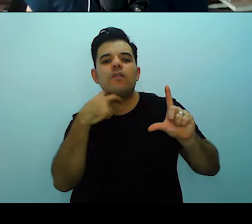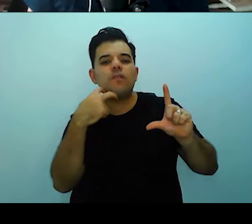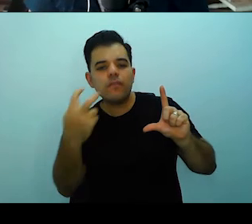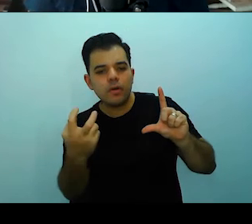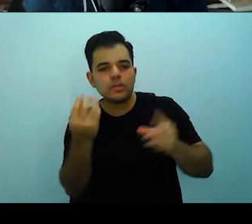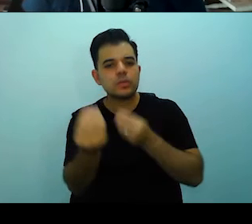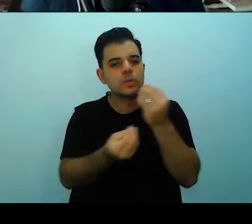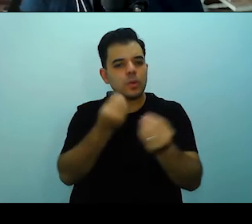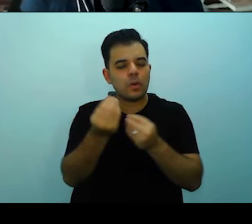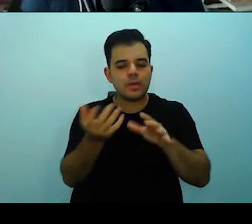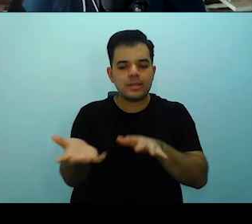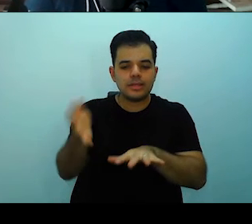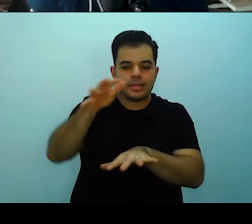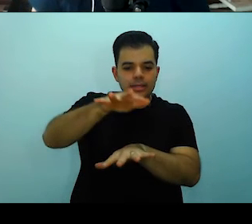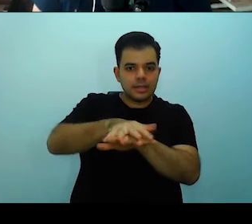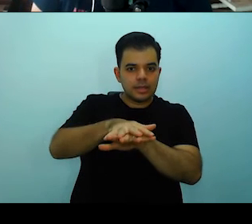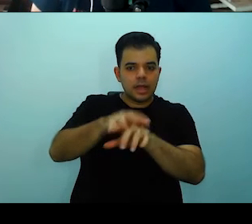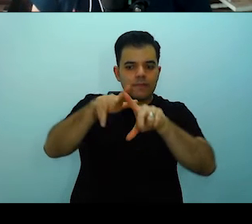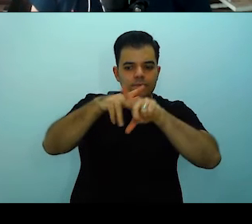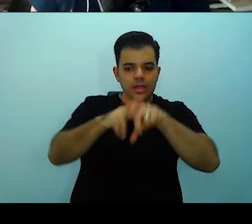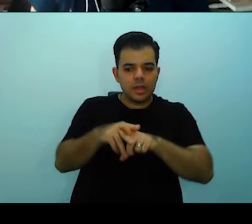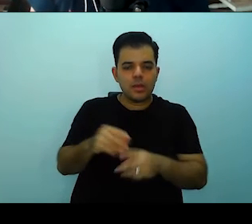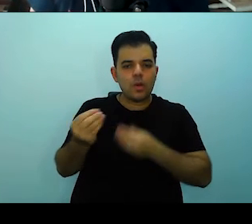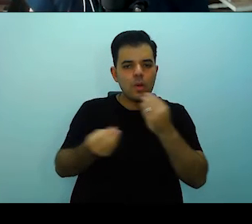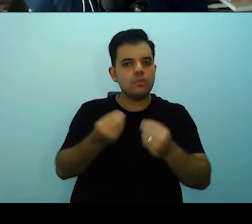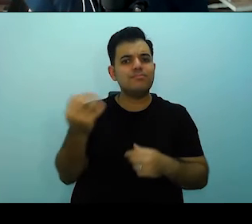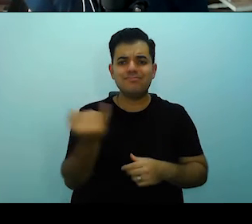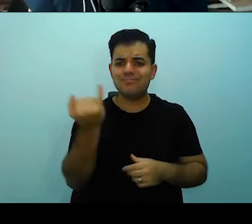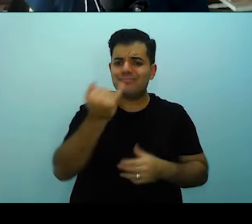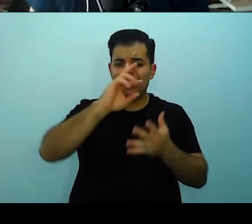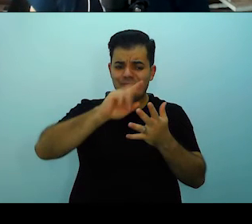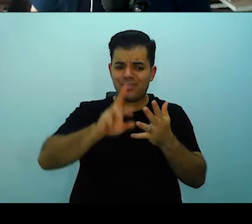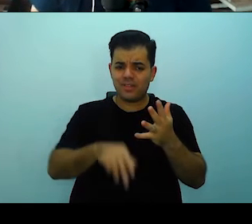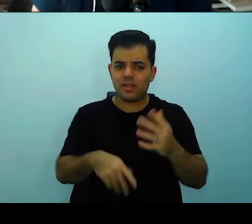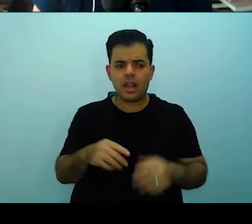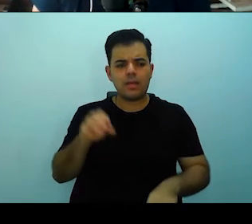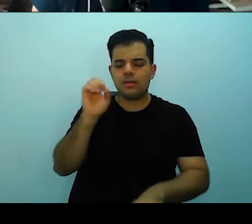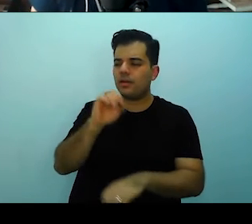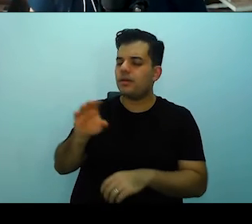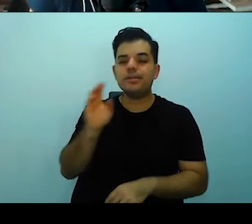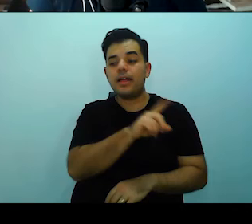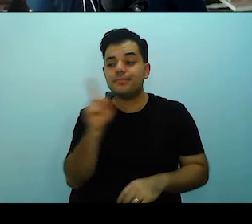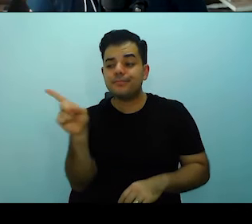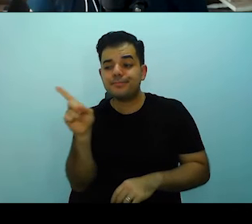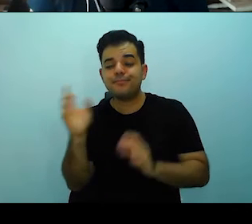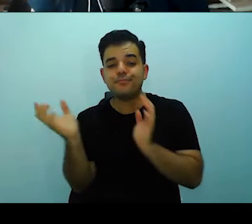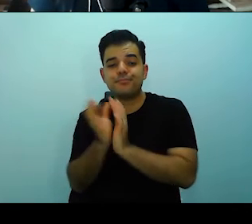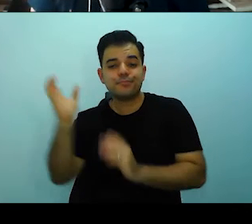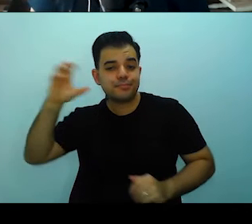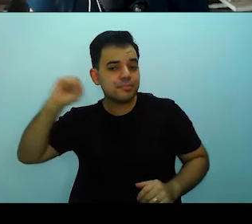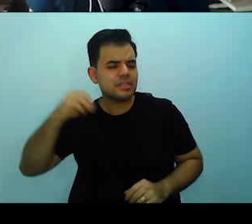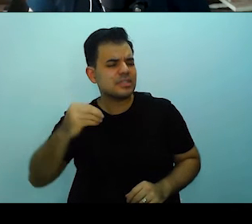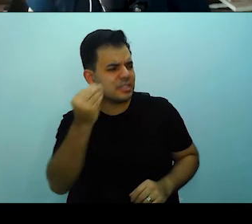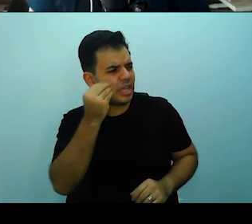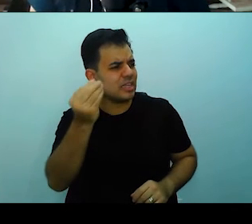essas ferramentas, tudo isso é relevante e as pessoas não param, elas tentam, como eu falei, tentam fazer o cego enxergar através do leitor de telas, só que com